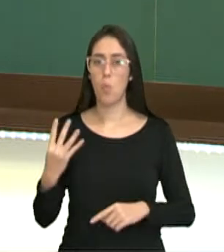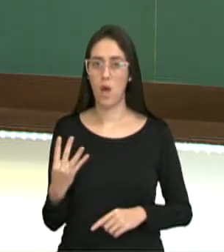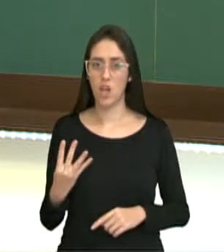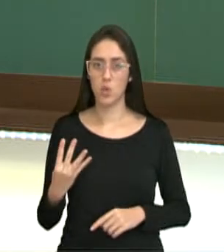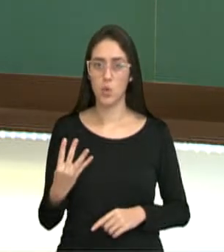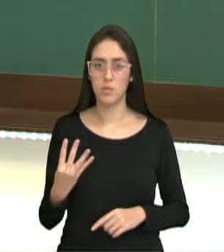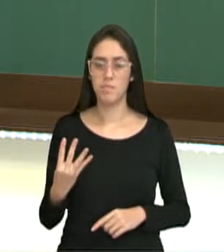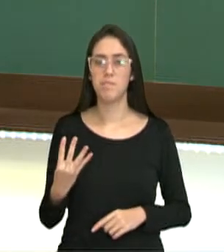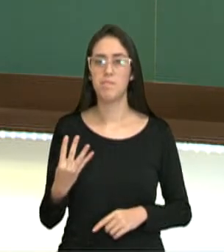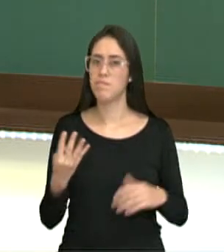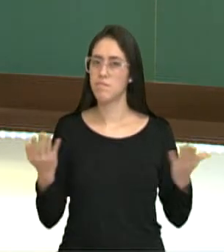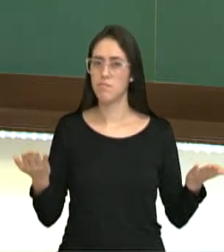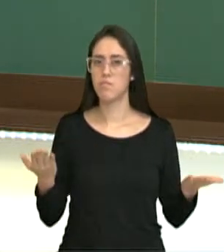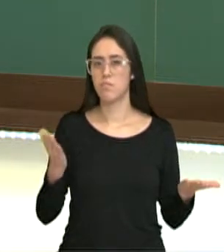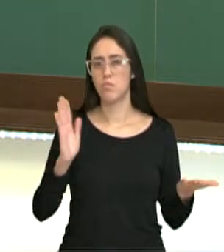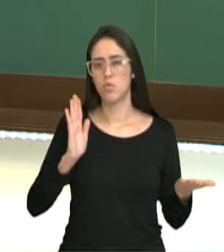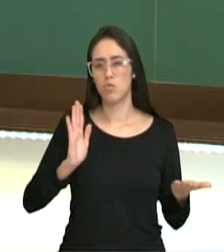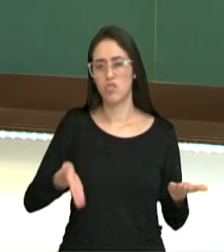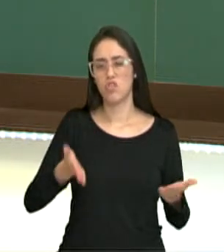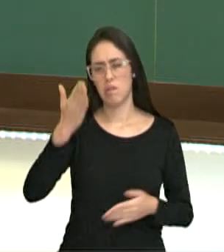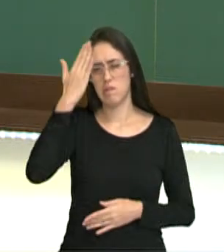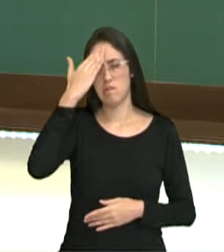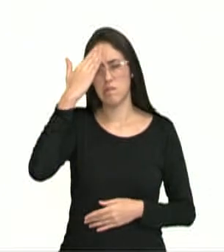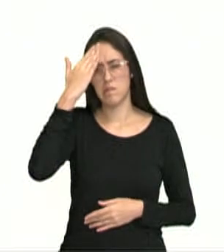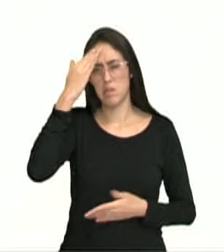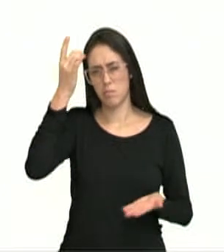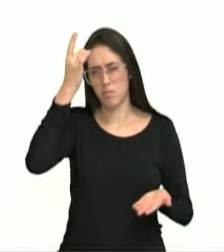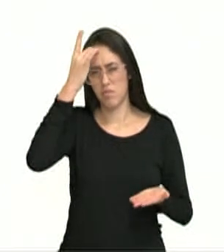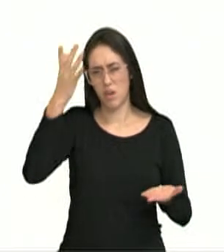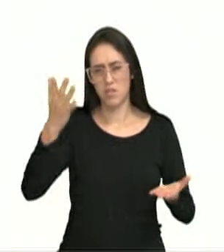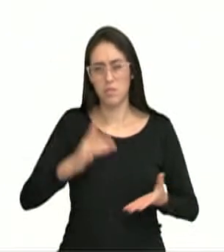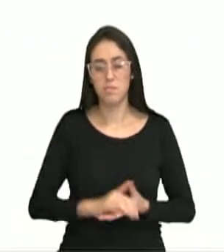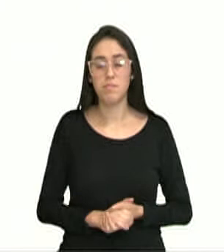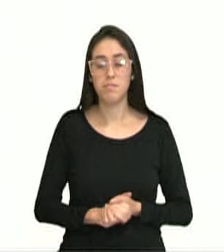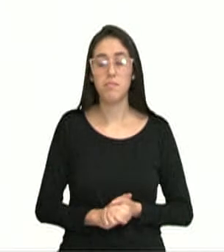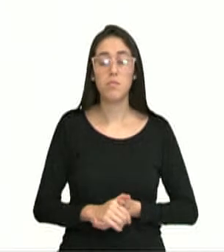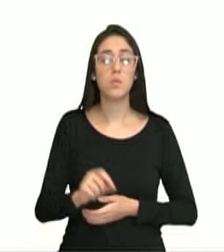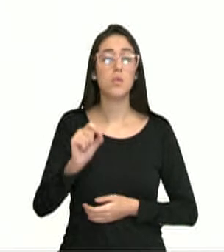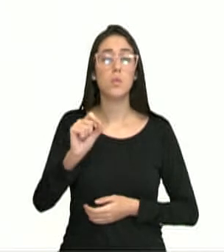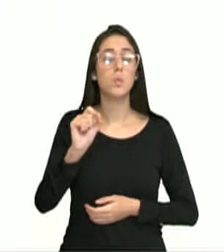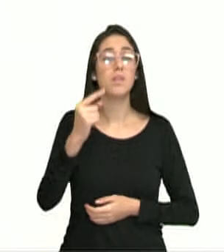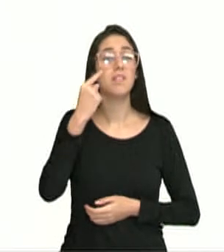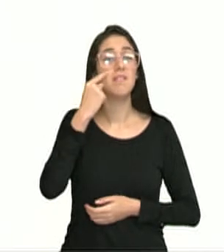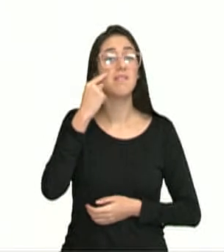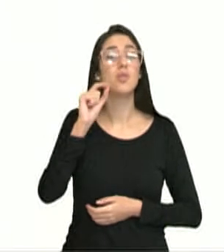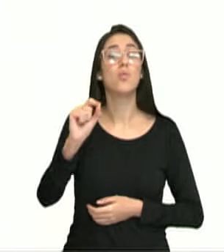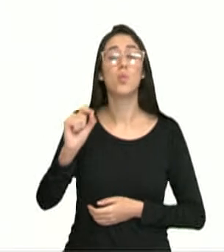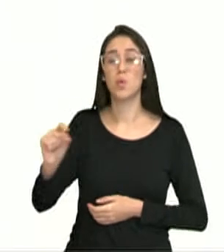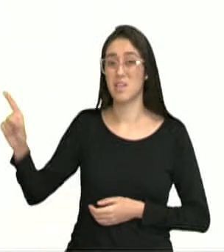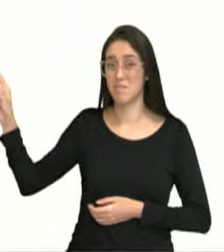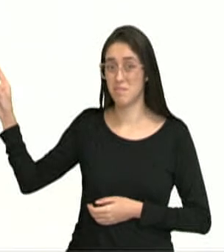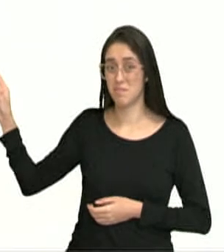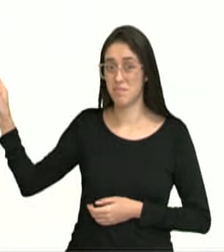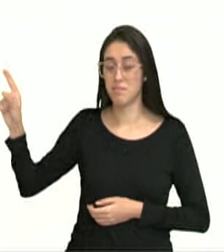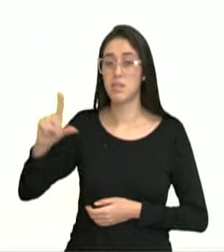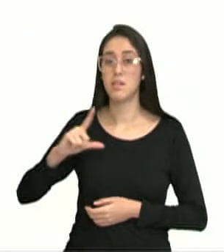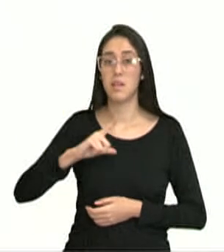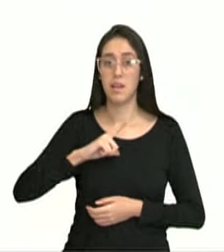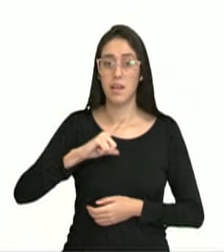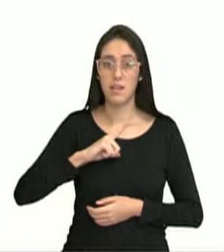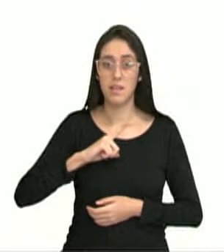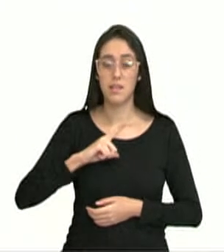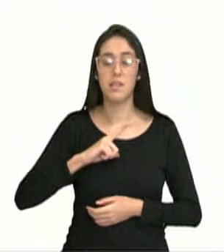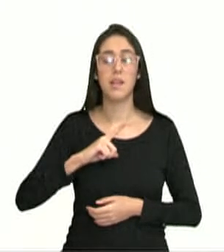a gente já tem capacidade tranquilamente de fazer. O que eu tenho que observar, então? Que os pontos ou